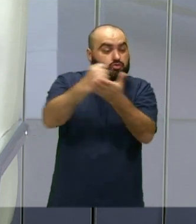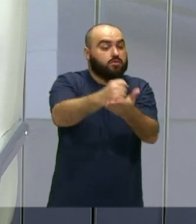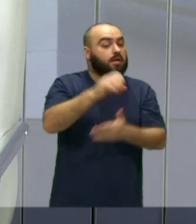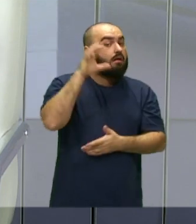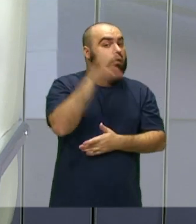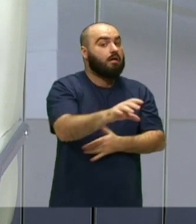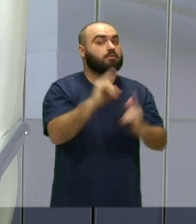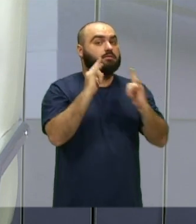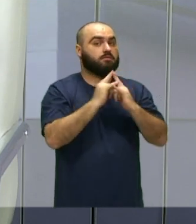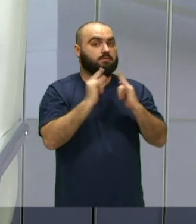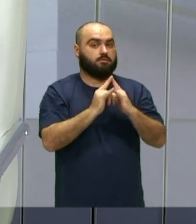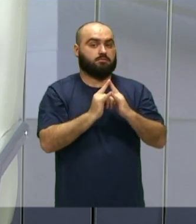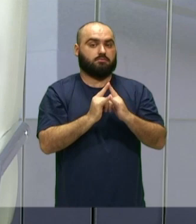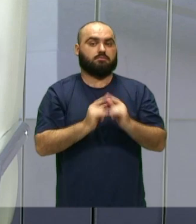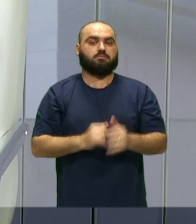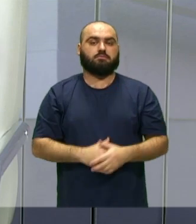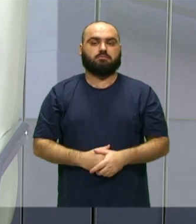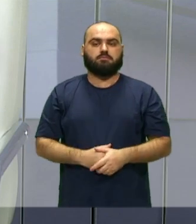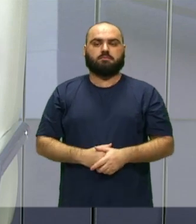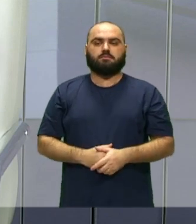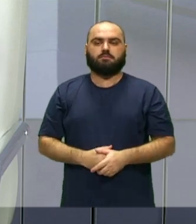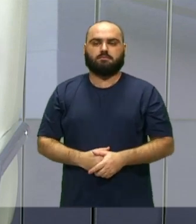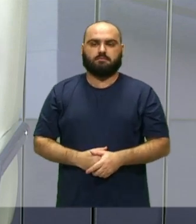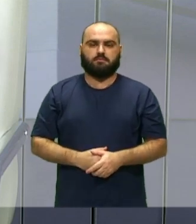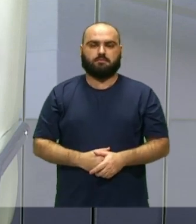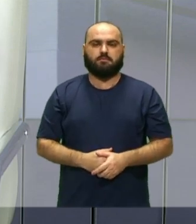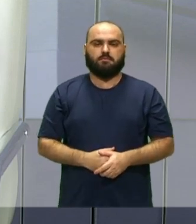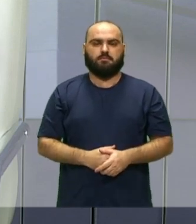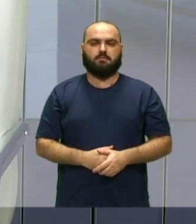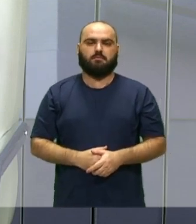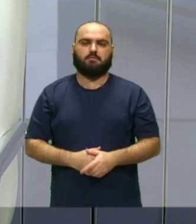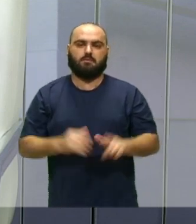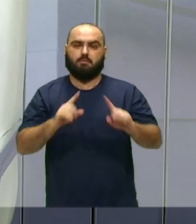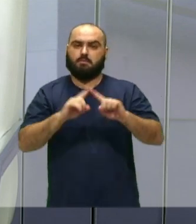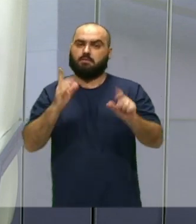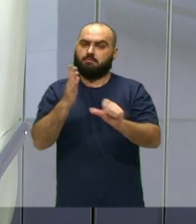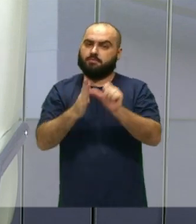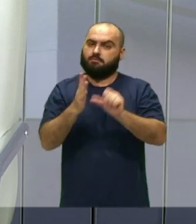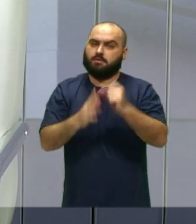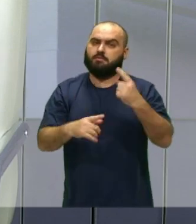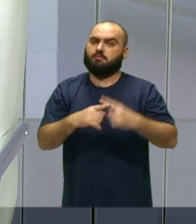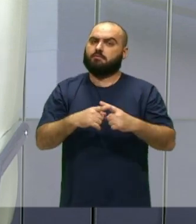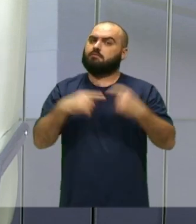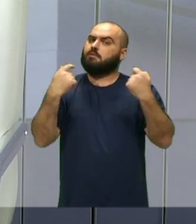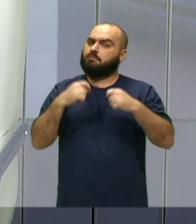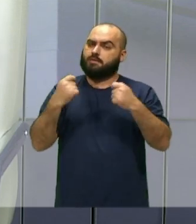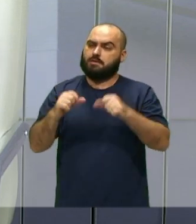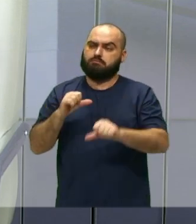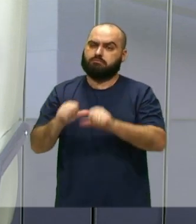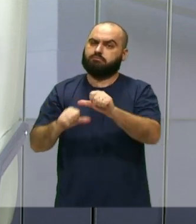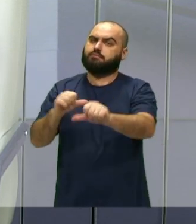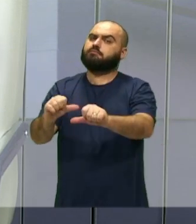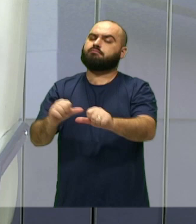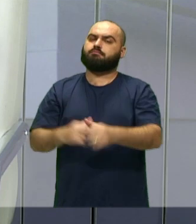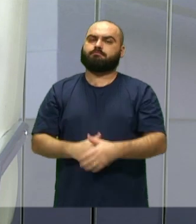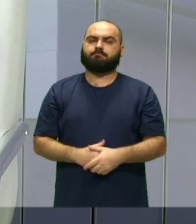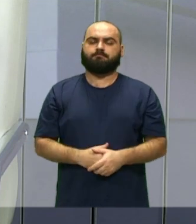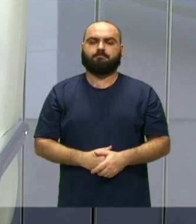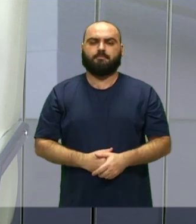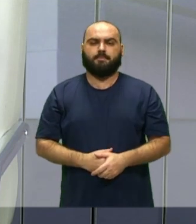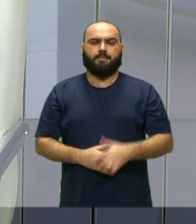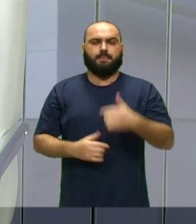entidade, mas é uma primeira ocasião, então vai precisar de muita adequação. E o que está